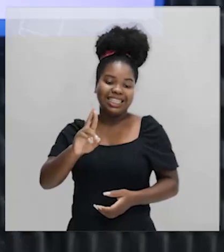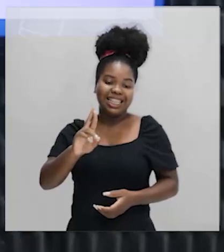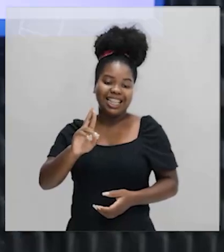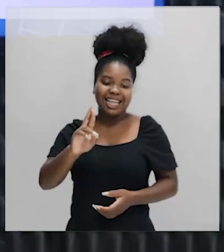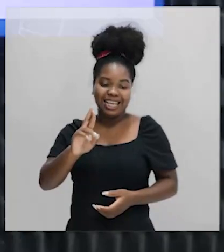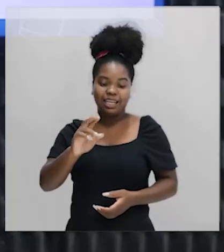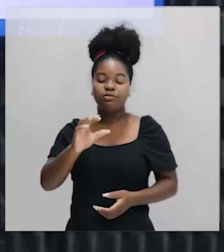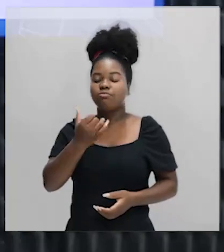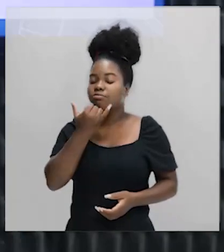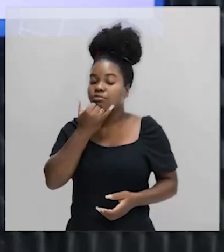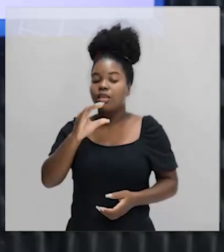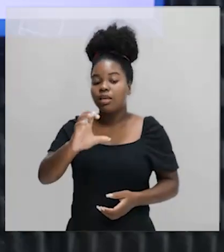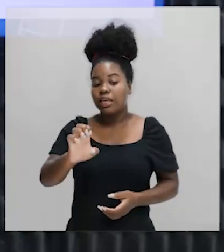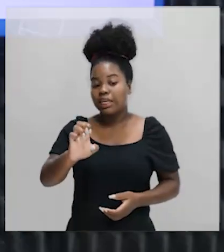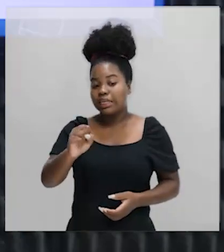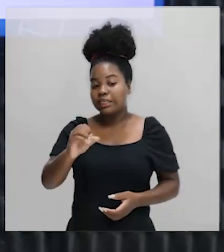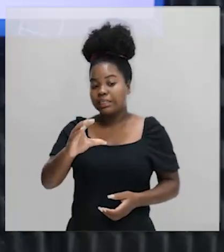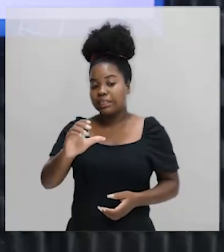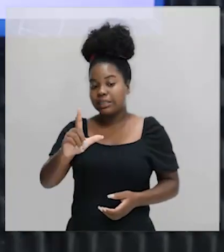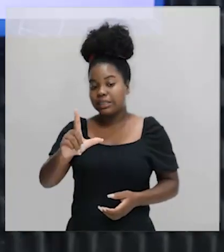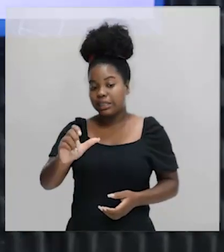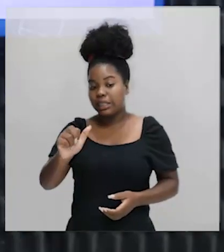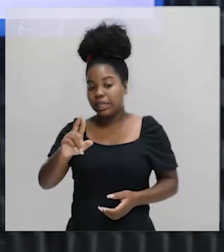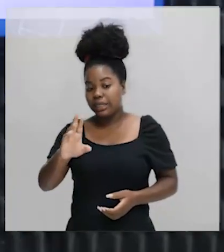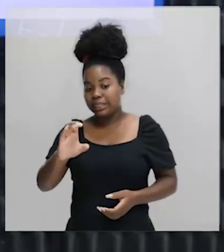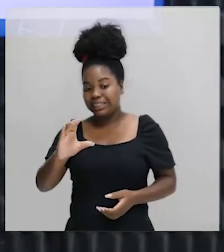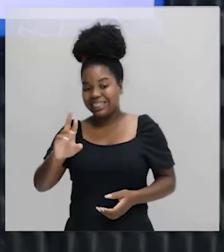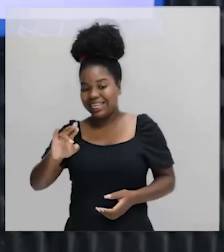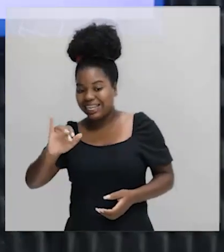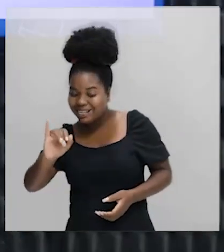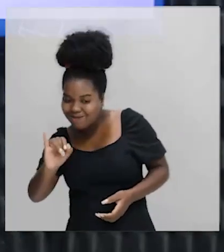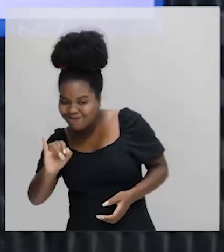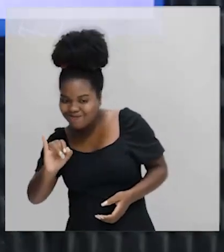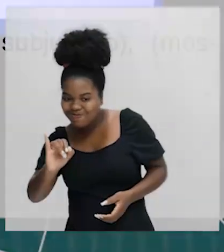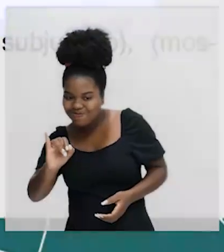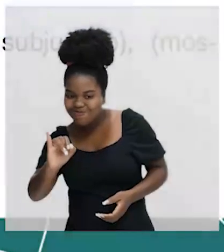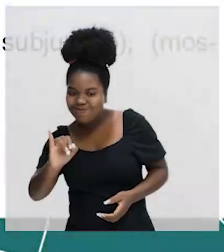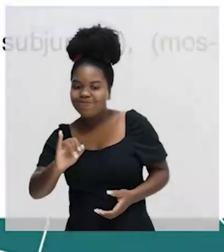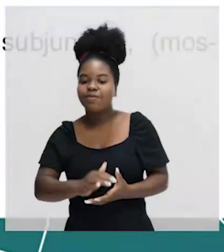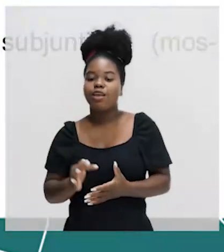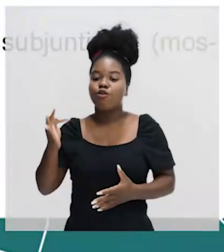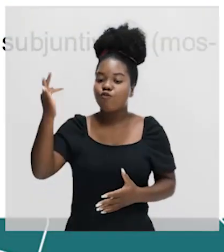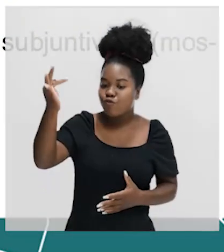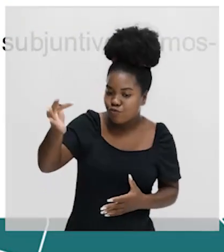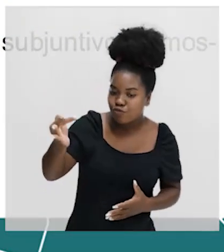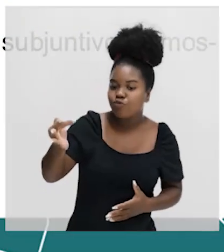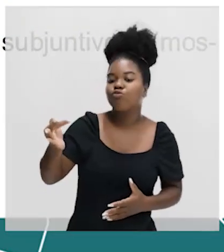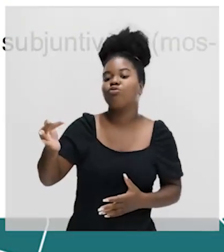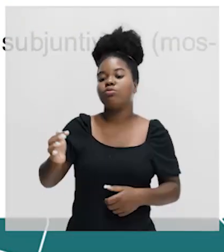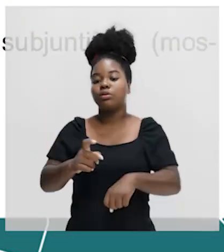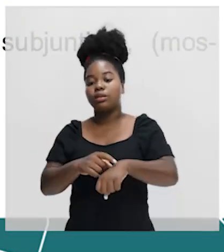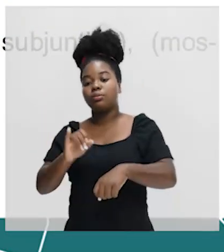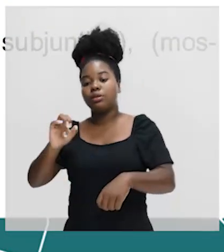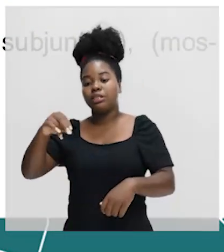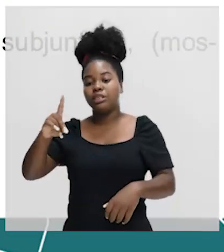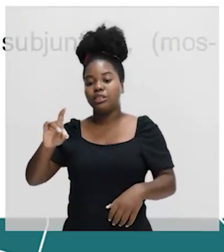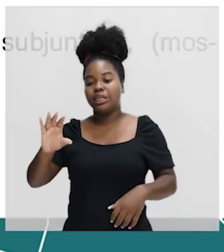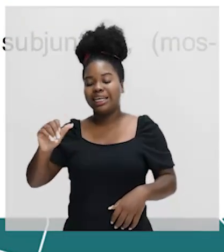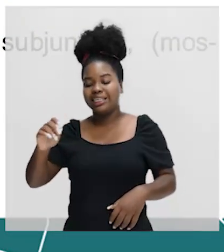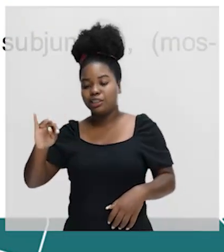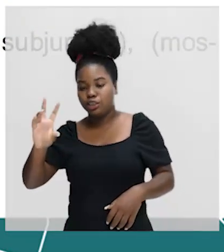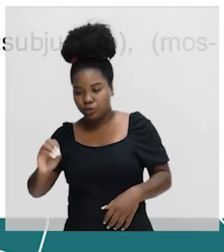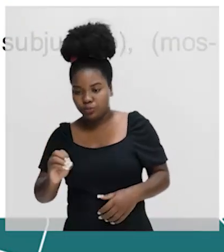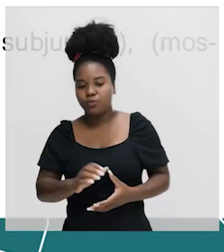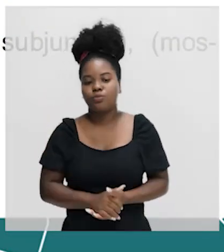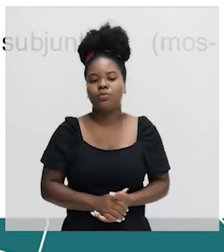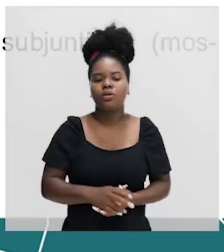Esclarecerei, né? O re é a desinência de tempo do futuro do modo indicativo. Só vocês lembrarem lá nas